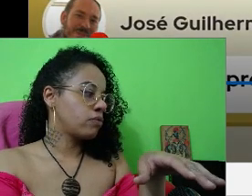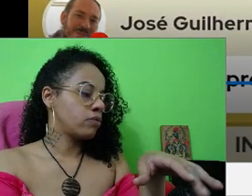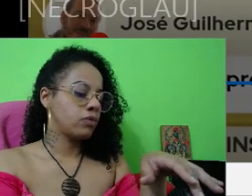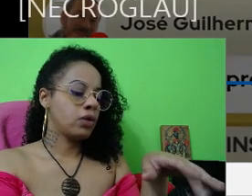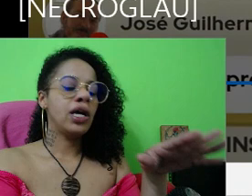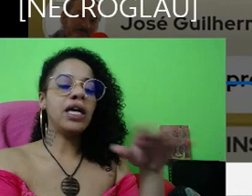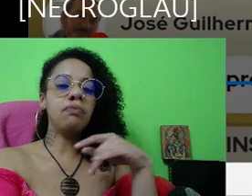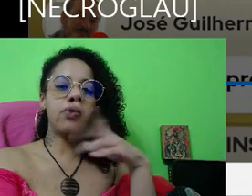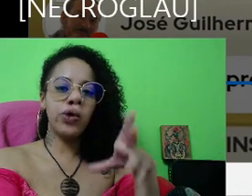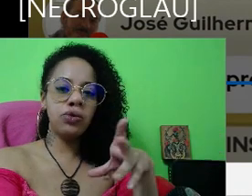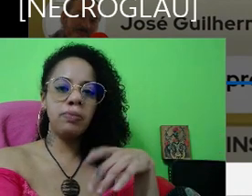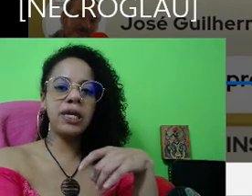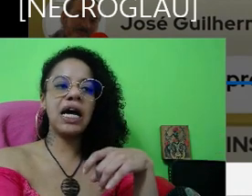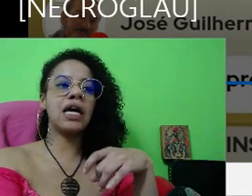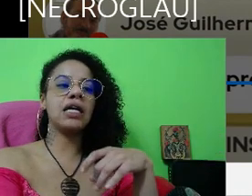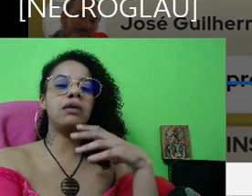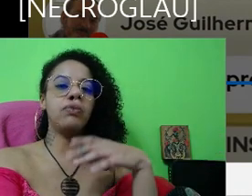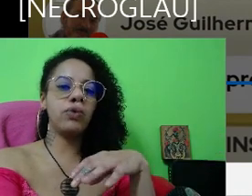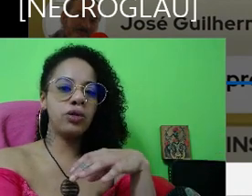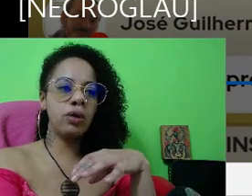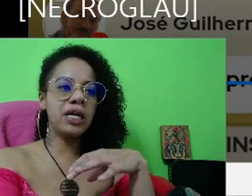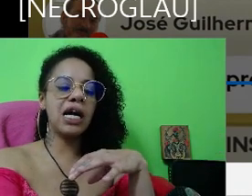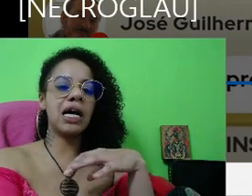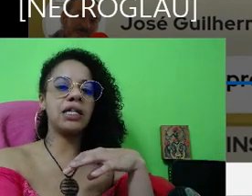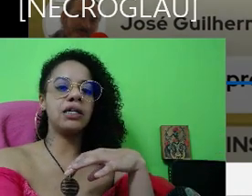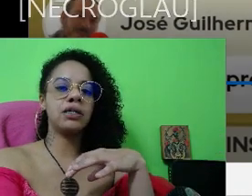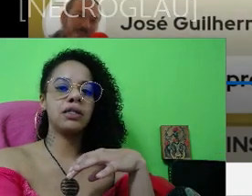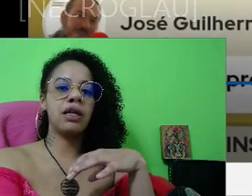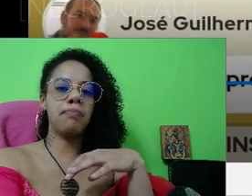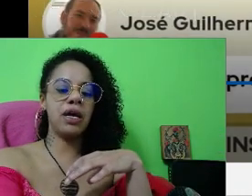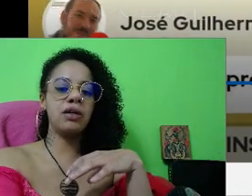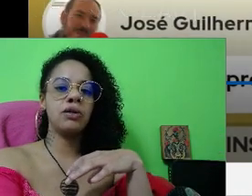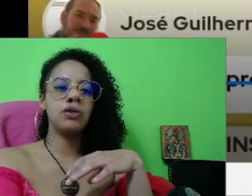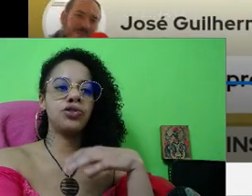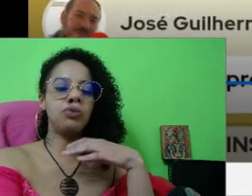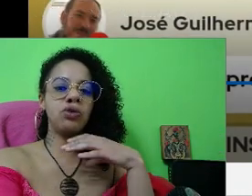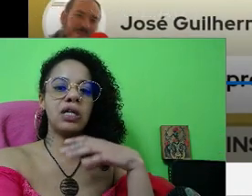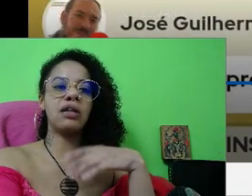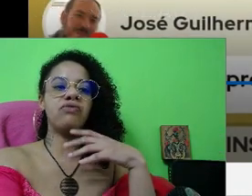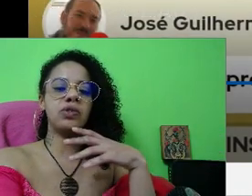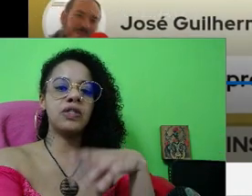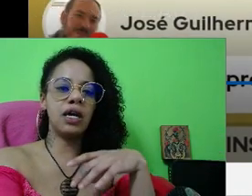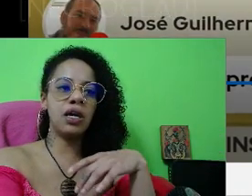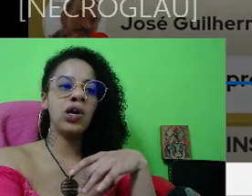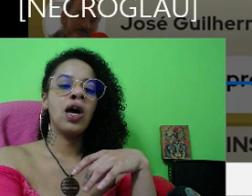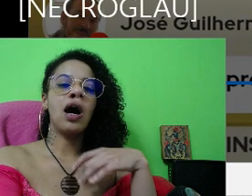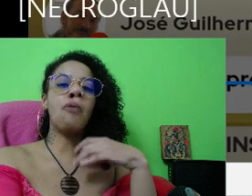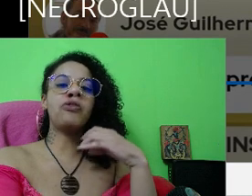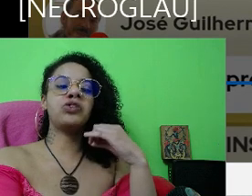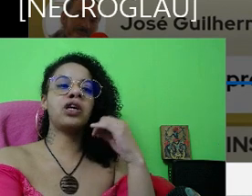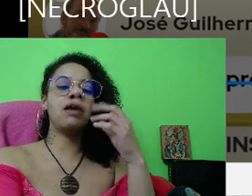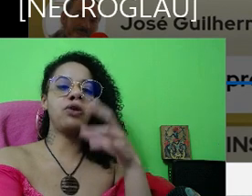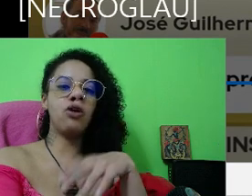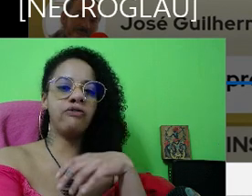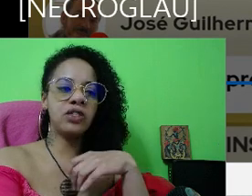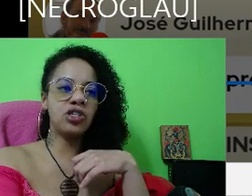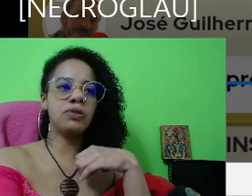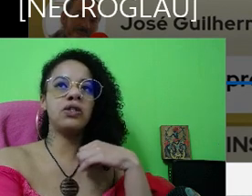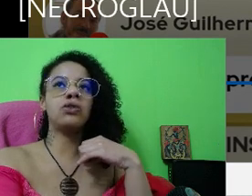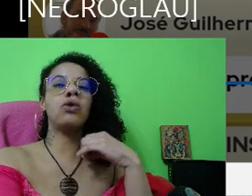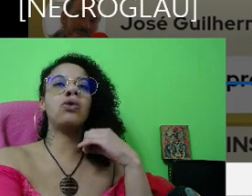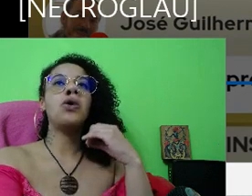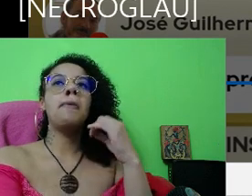as falas delas e muito obrigada muito obrigada tá bem sou muito grata a você ao professor Guilherme